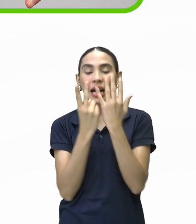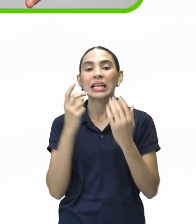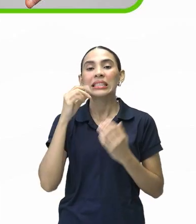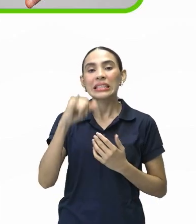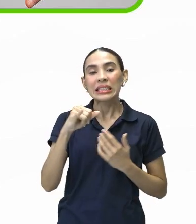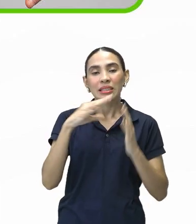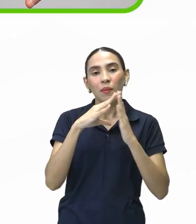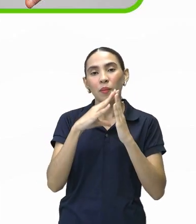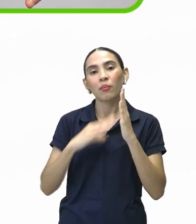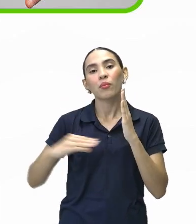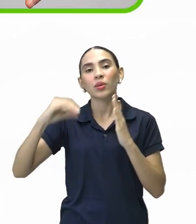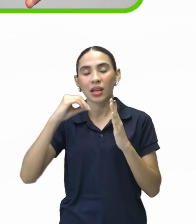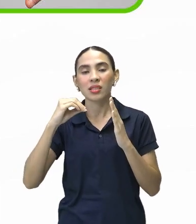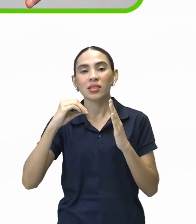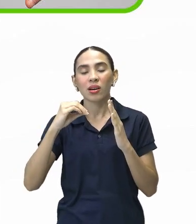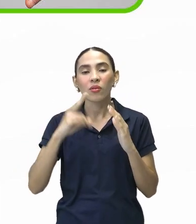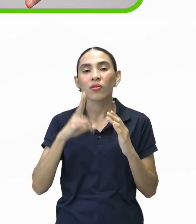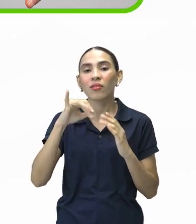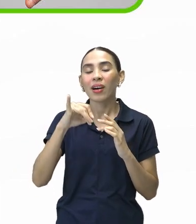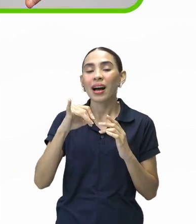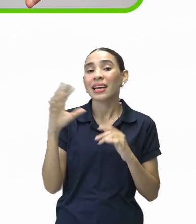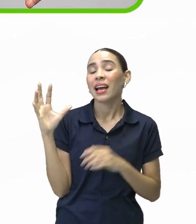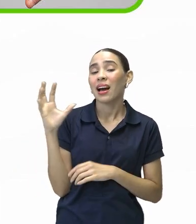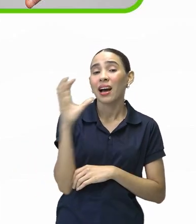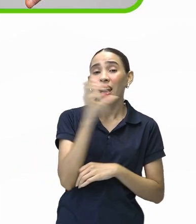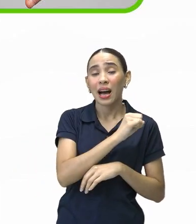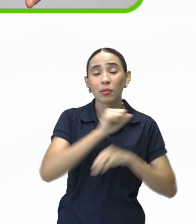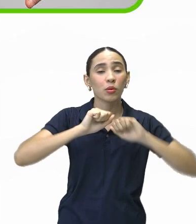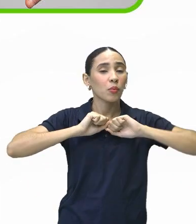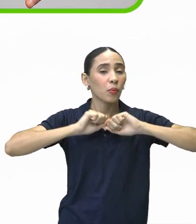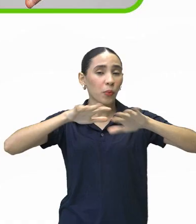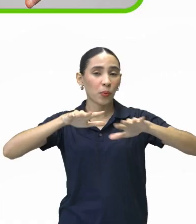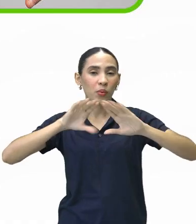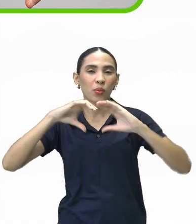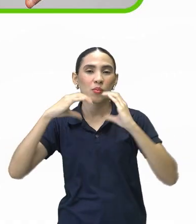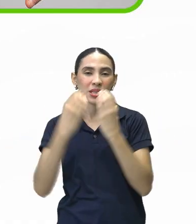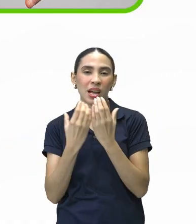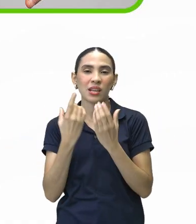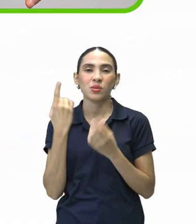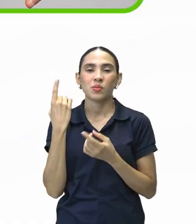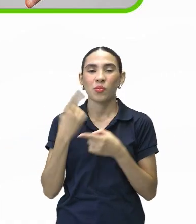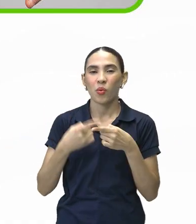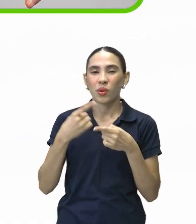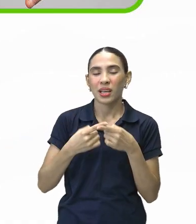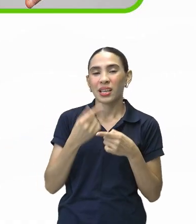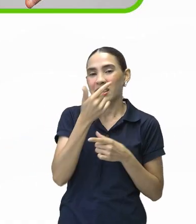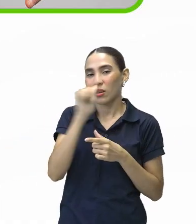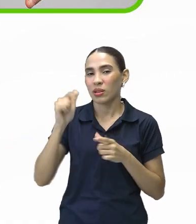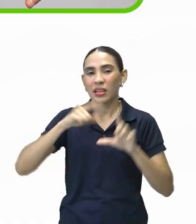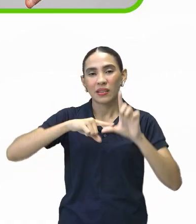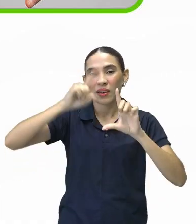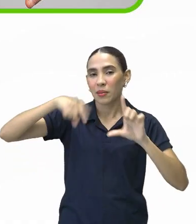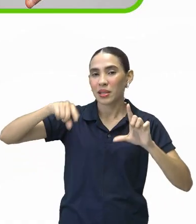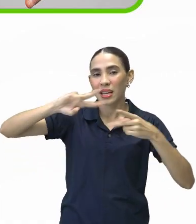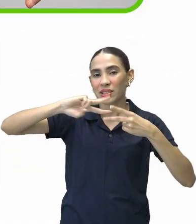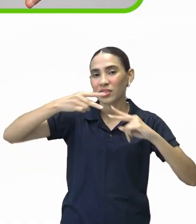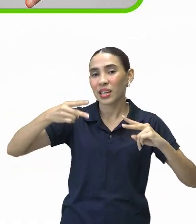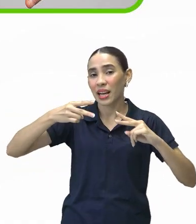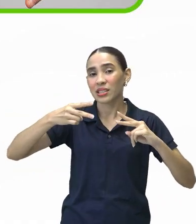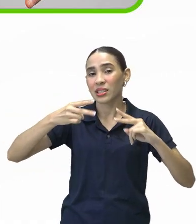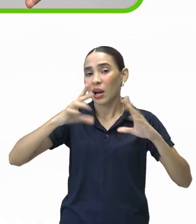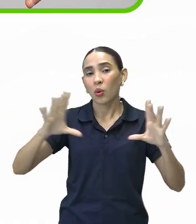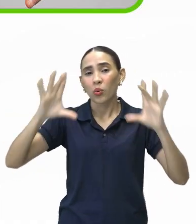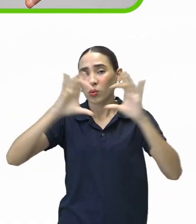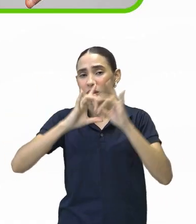mutação aleatória, ela vai rapidamente se espalhar nessa comunidade, porque não tem uma variabilidade genética. Eles estão